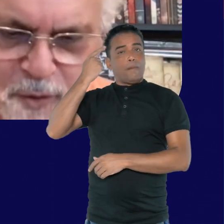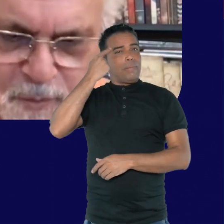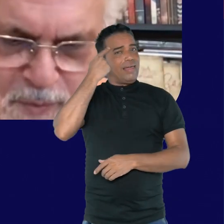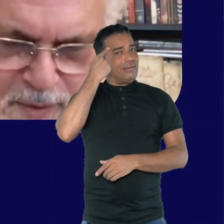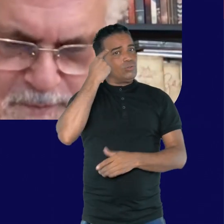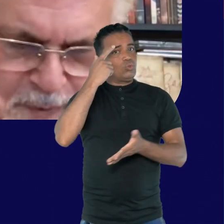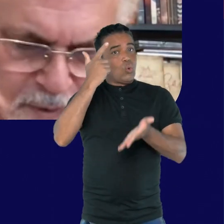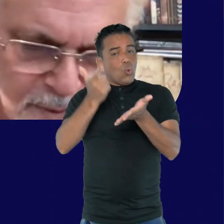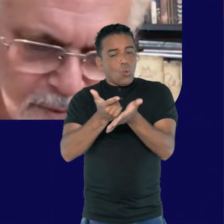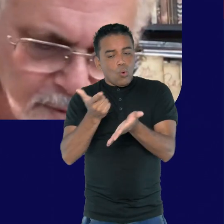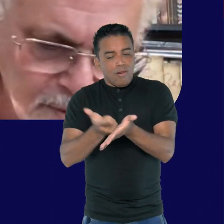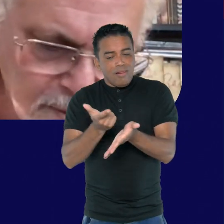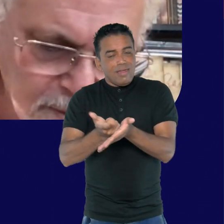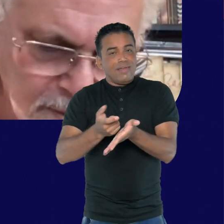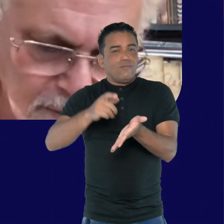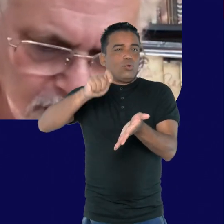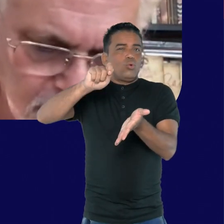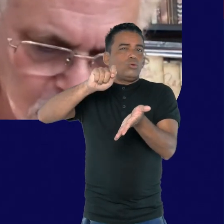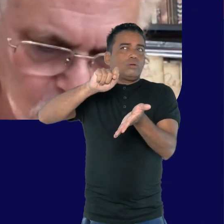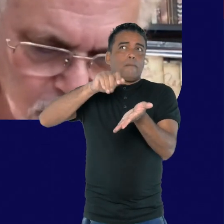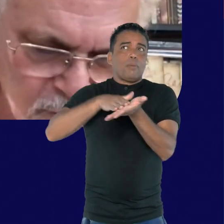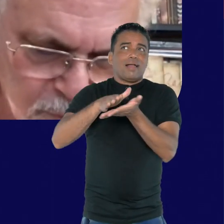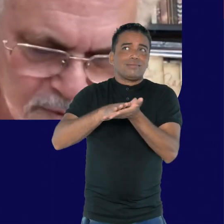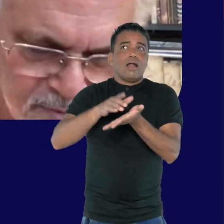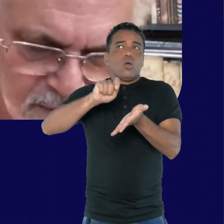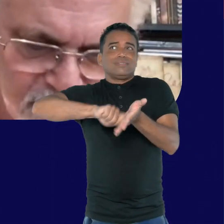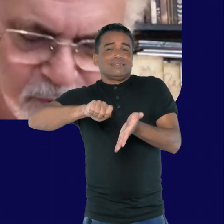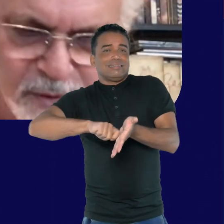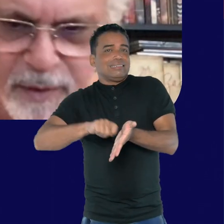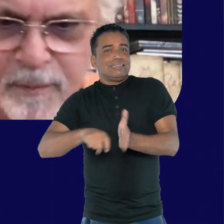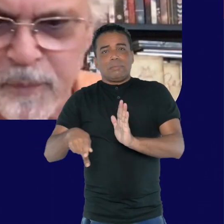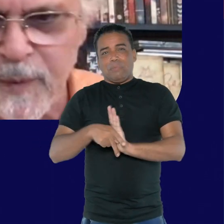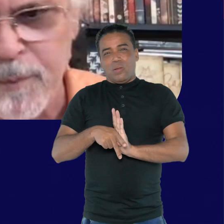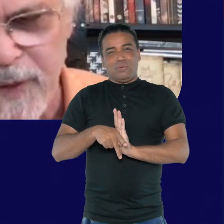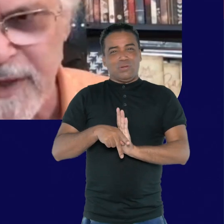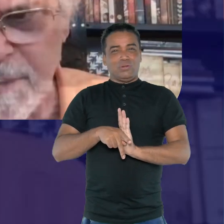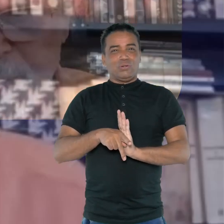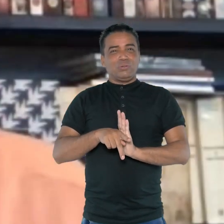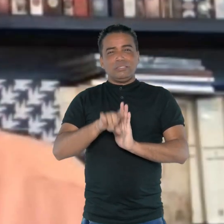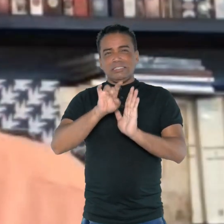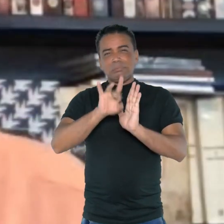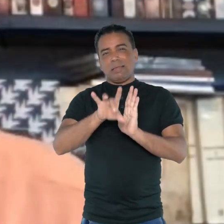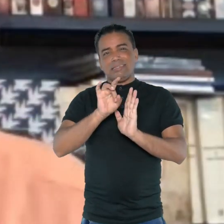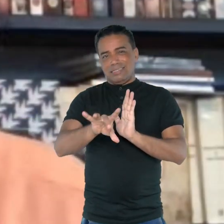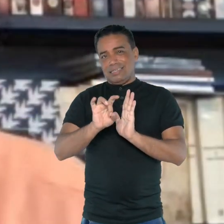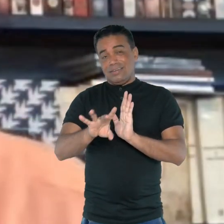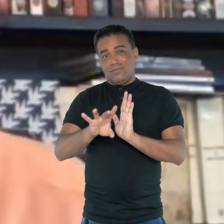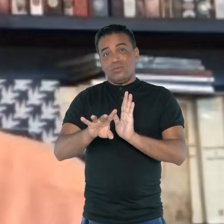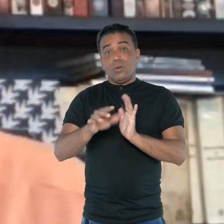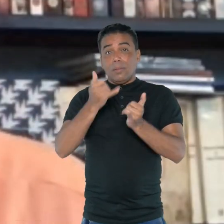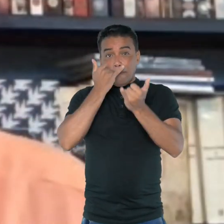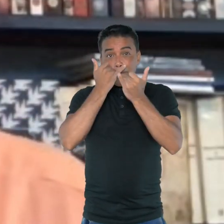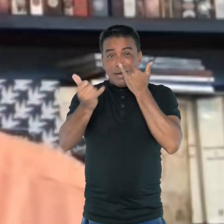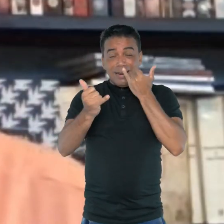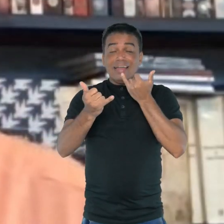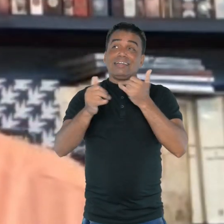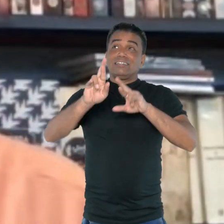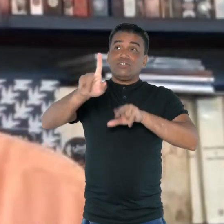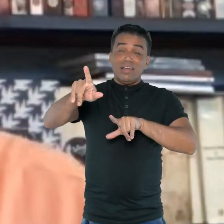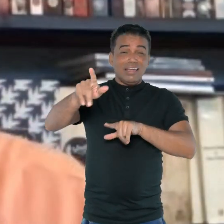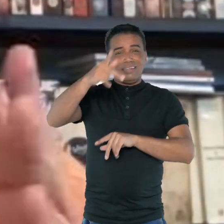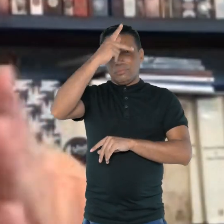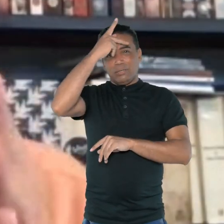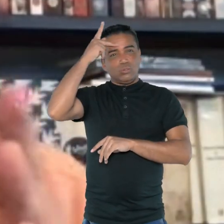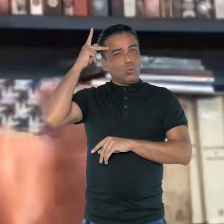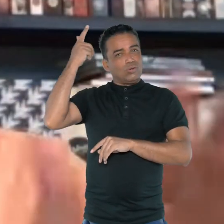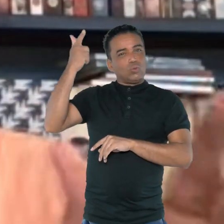uma forma muito específica e que parece que é diferente da maior parte dos autores.